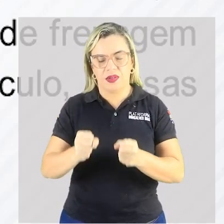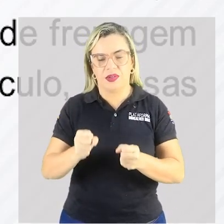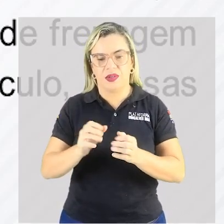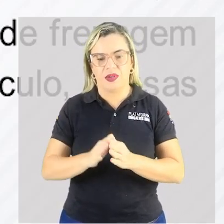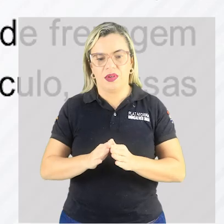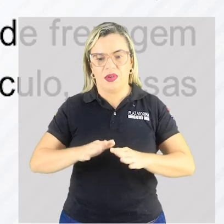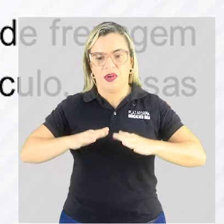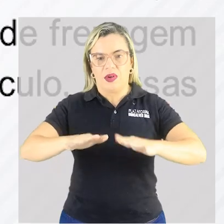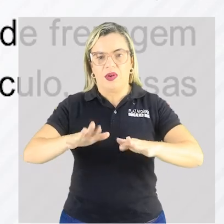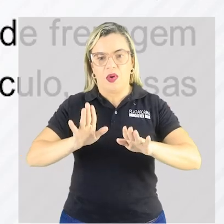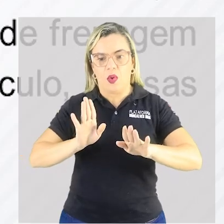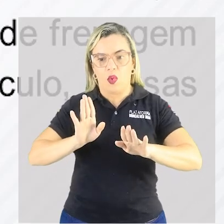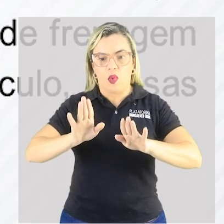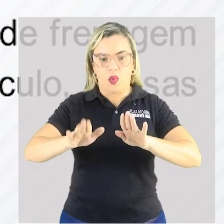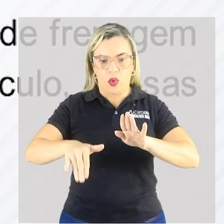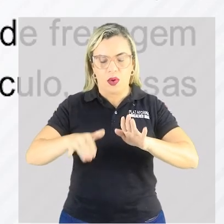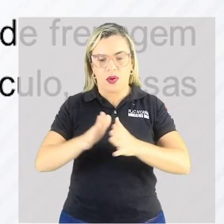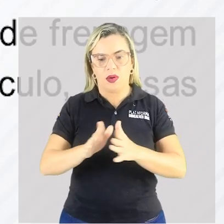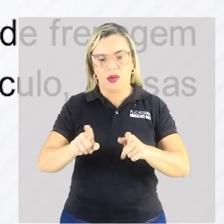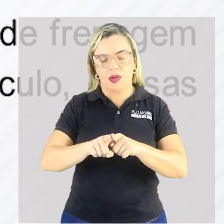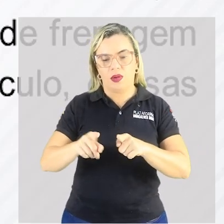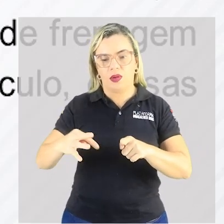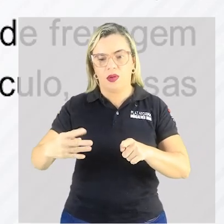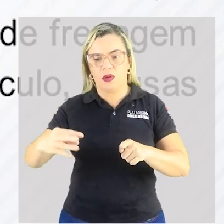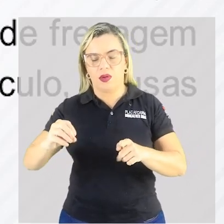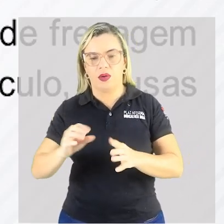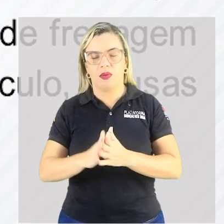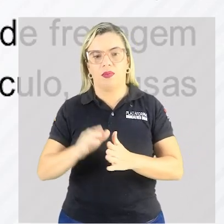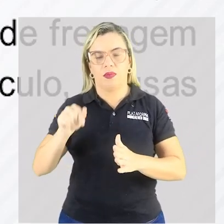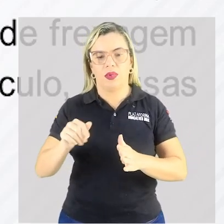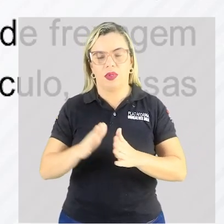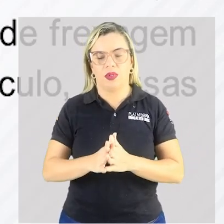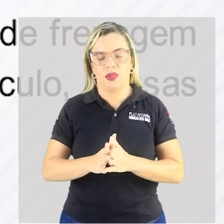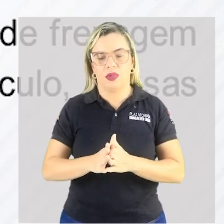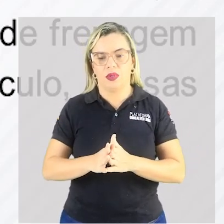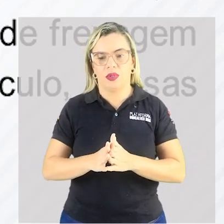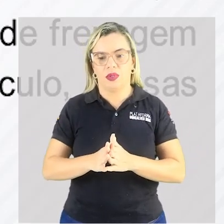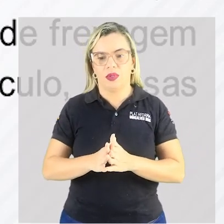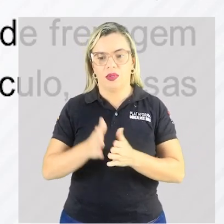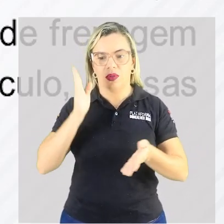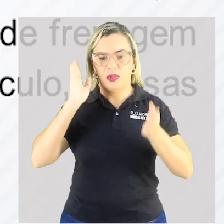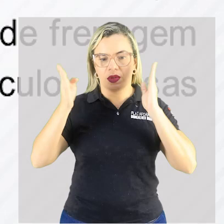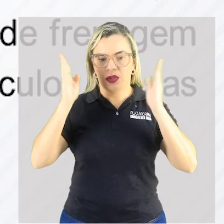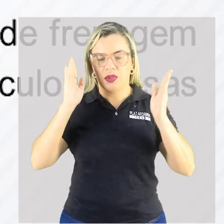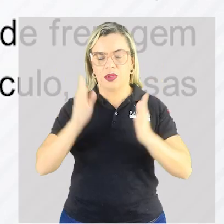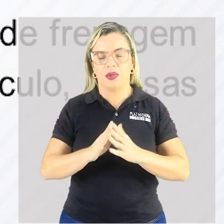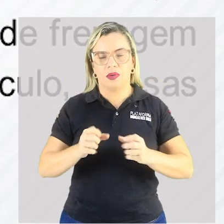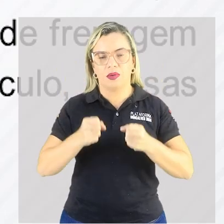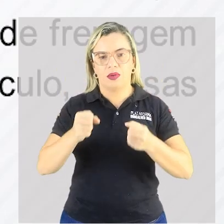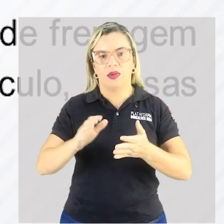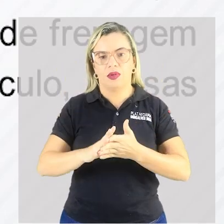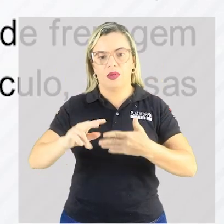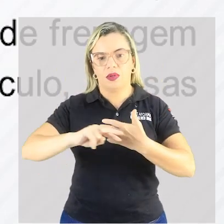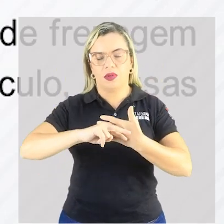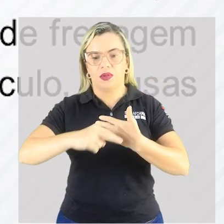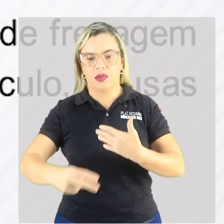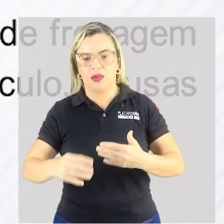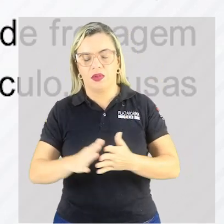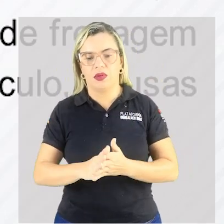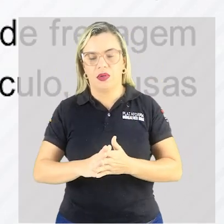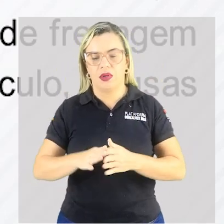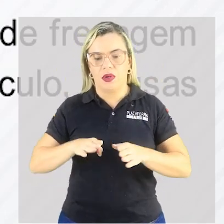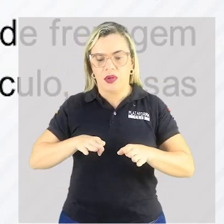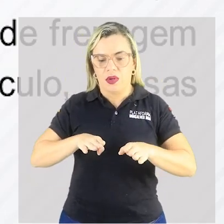frenagem e no funcionamento da suspensão do veículo, causas frequentes de acidentes. Verdade.